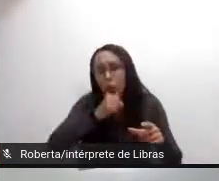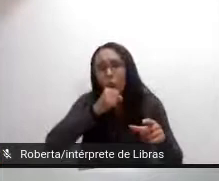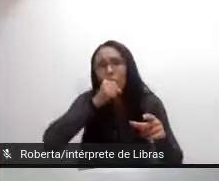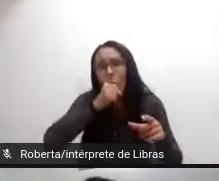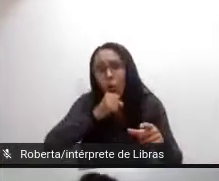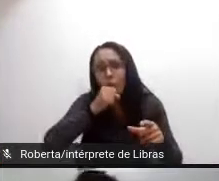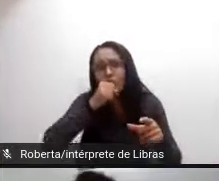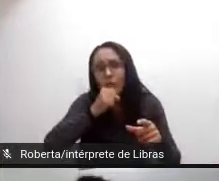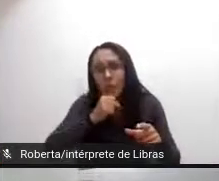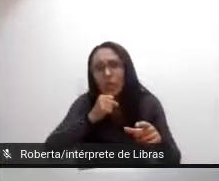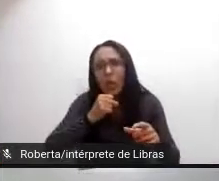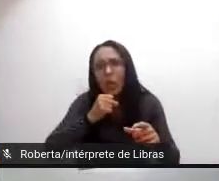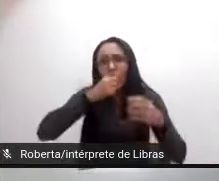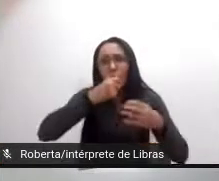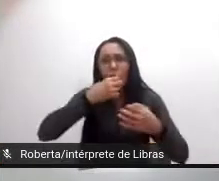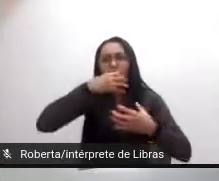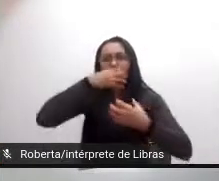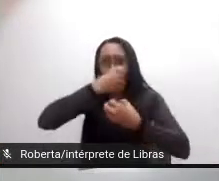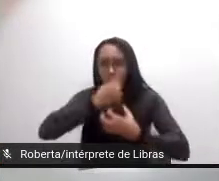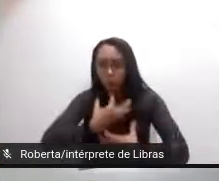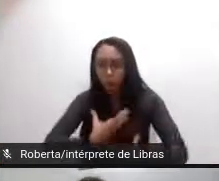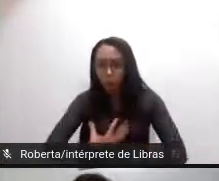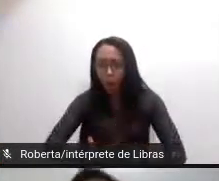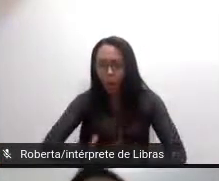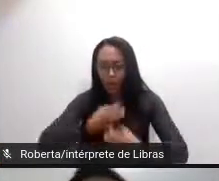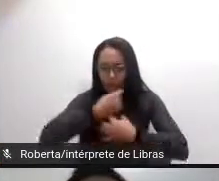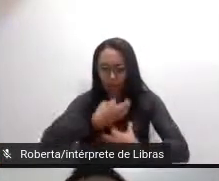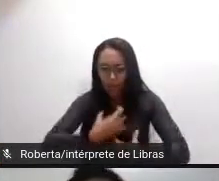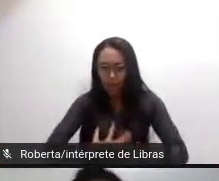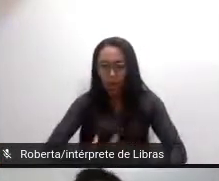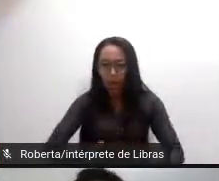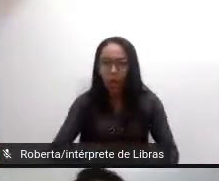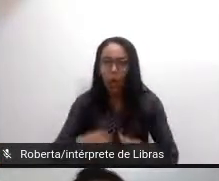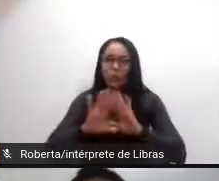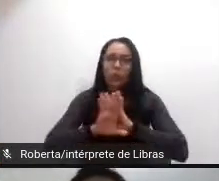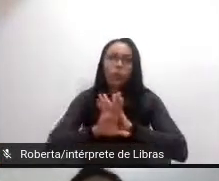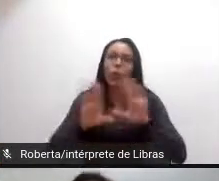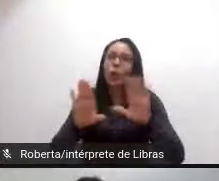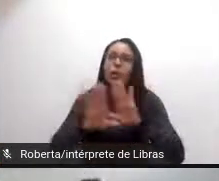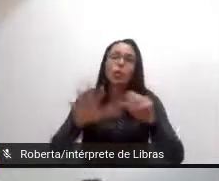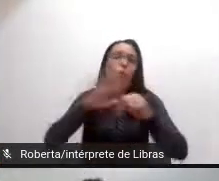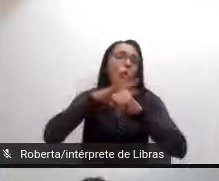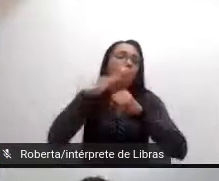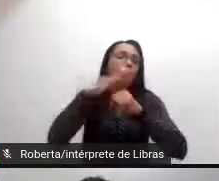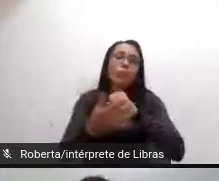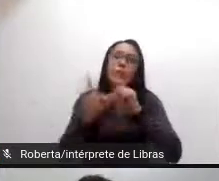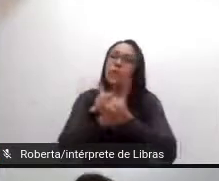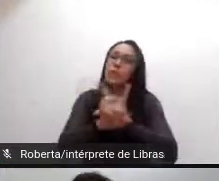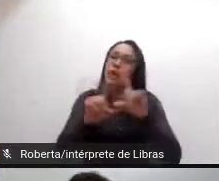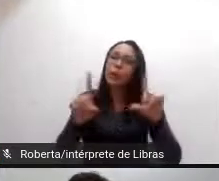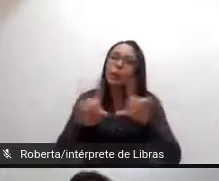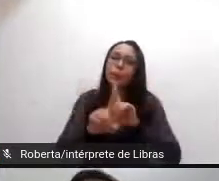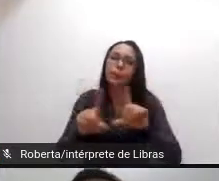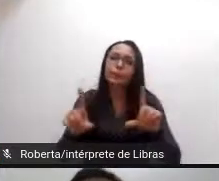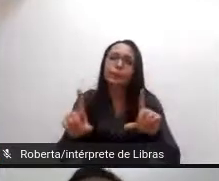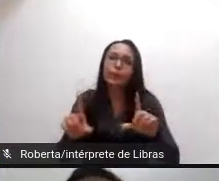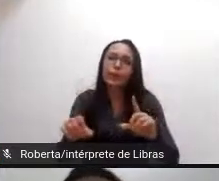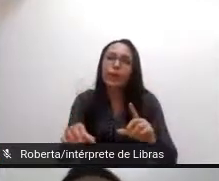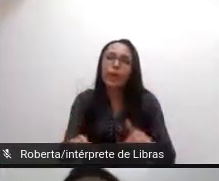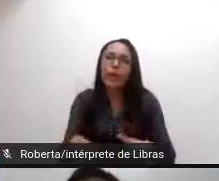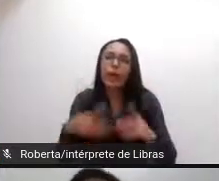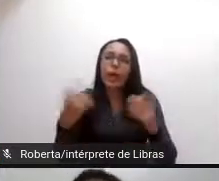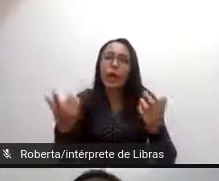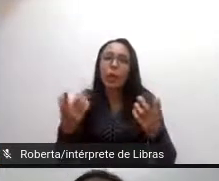muito catarro, ela já não é apenas da Covid-19. Ela é uma